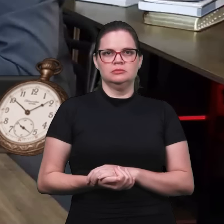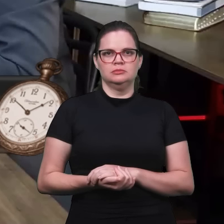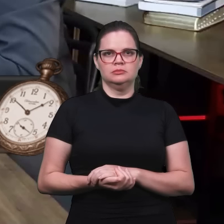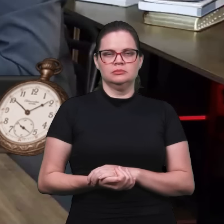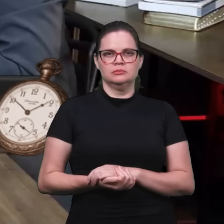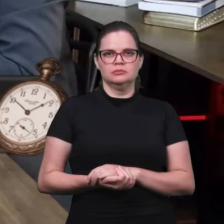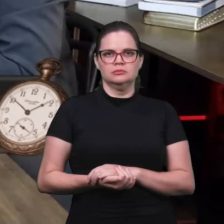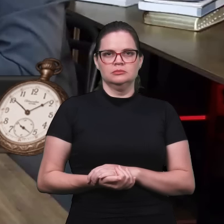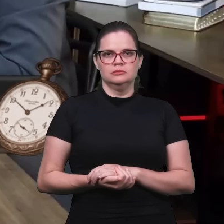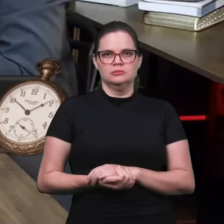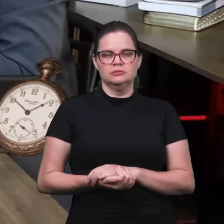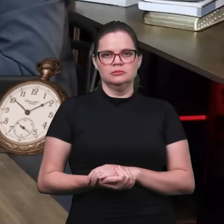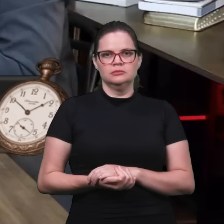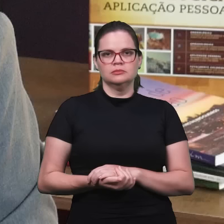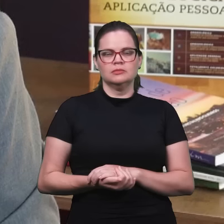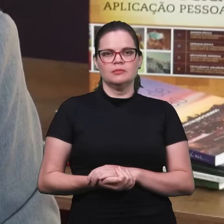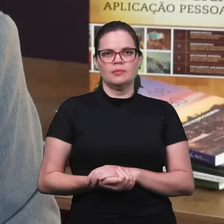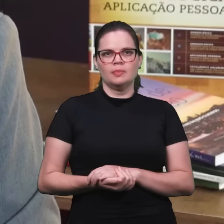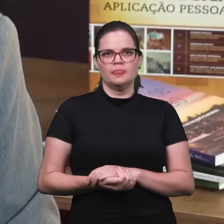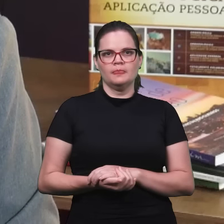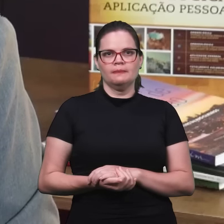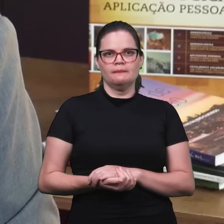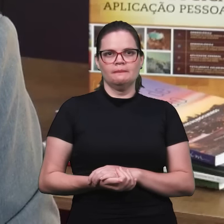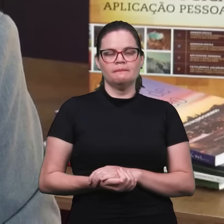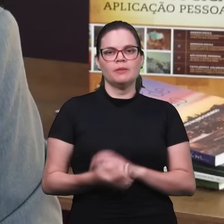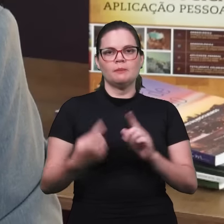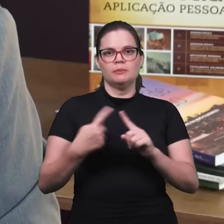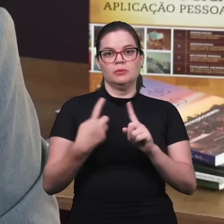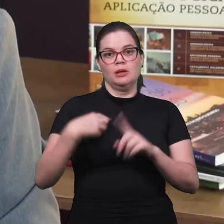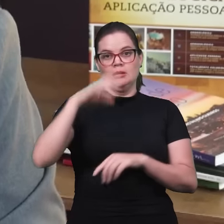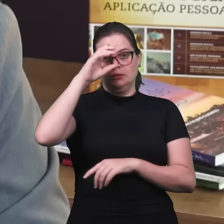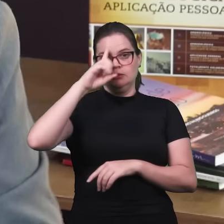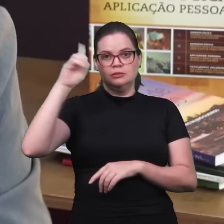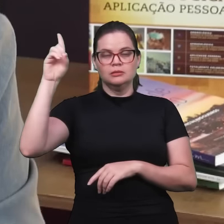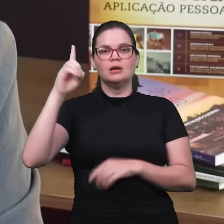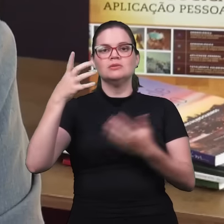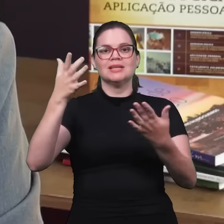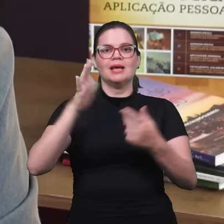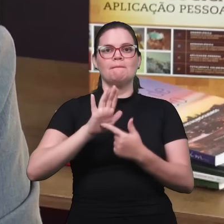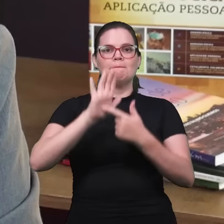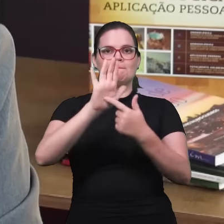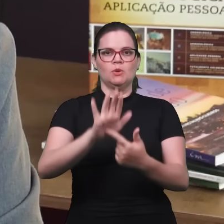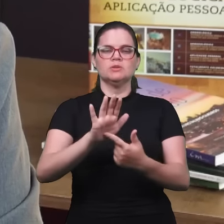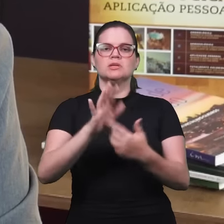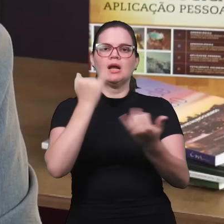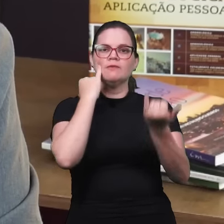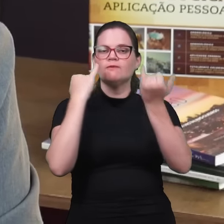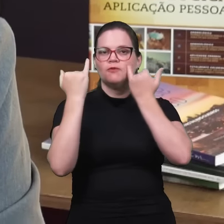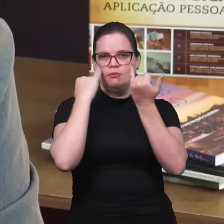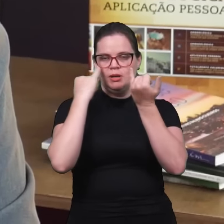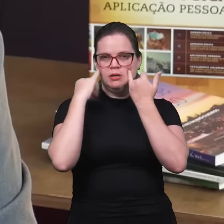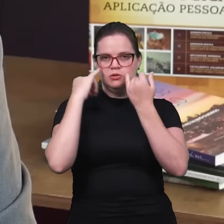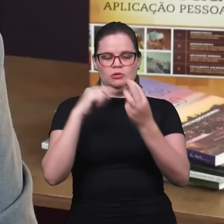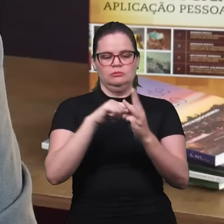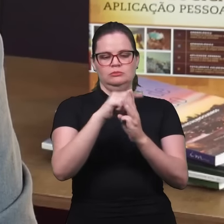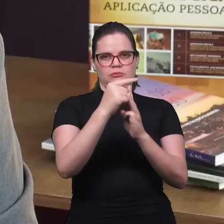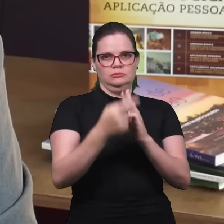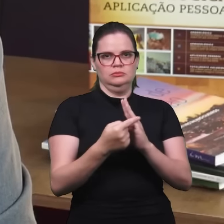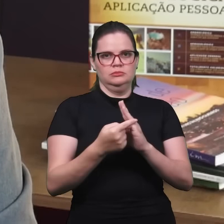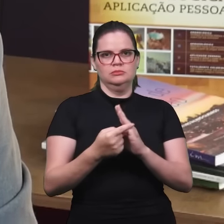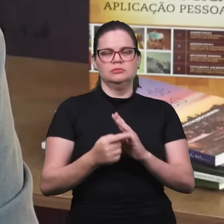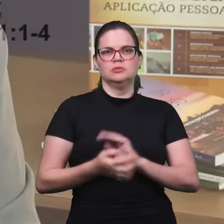o Senhor Deus tem esse cuidado até de inspirar ali os escritores para trazer essas informações, né? Porque quando nós vemos lá